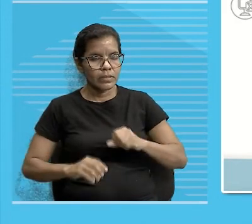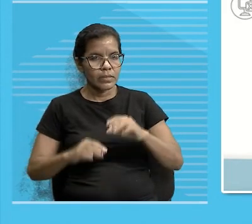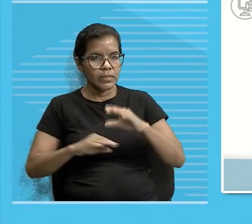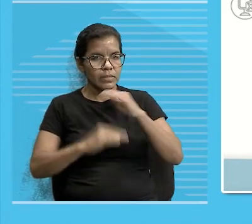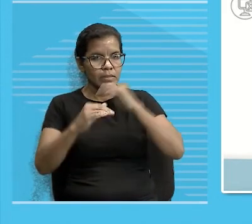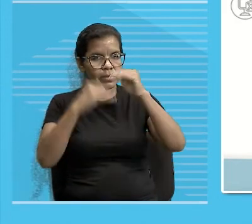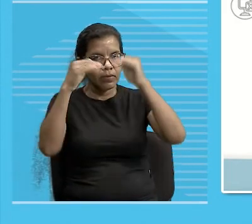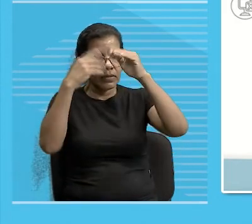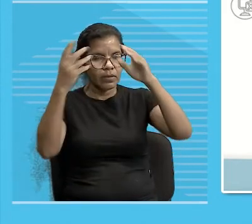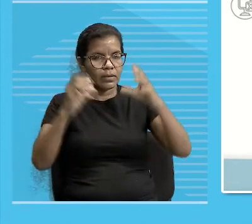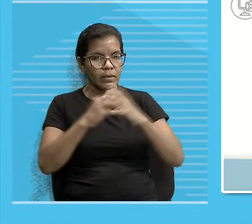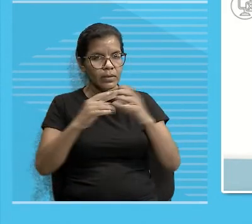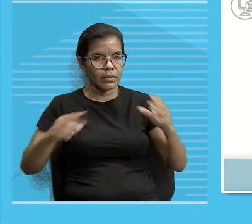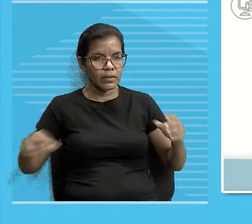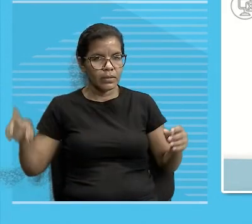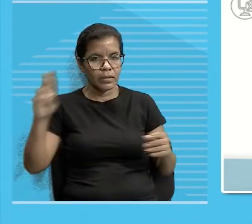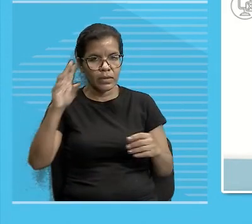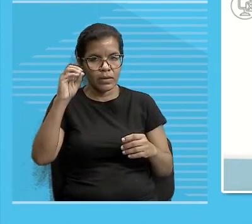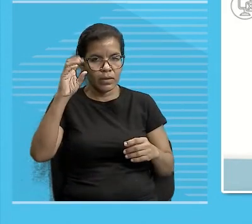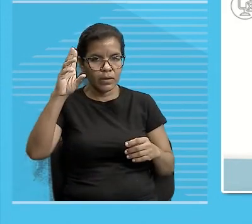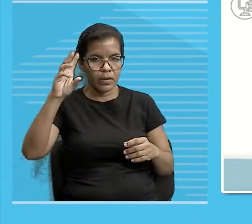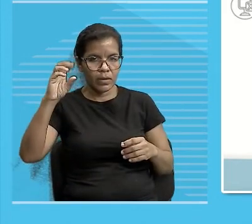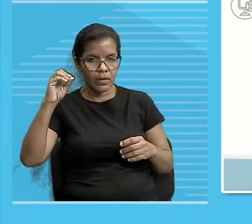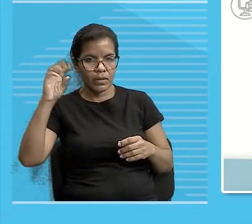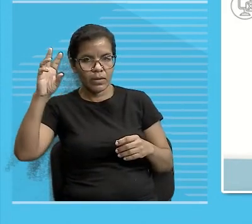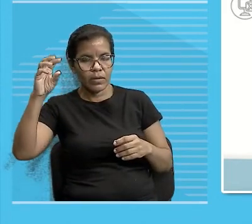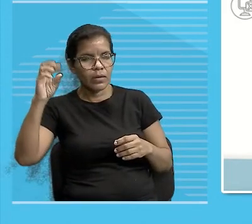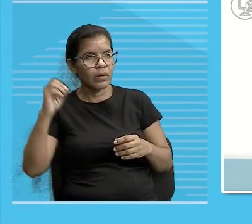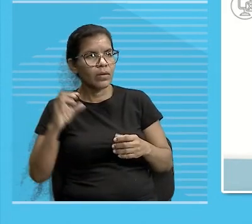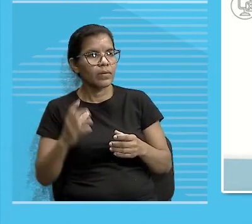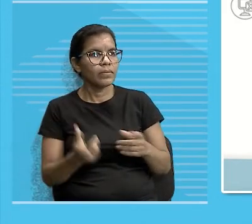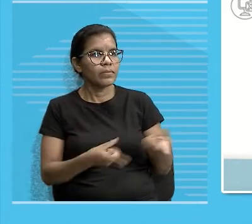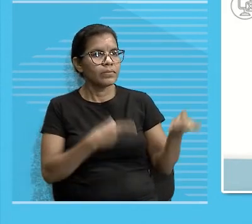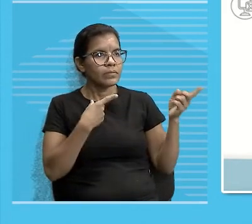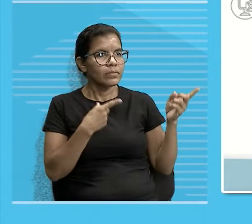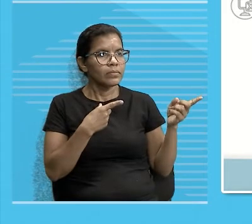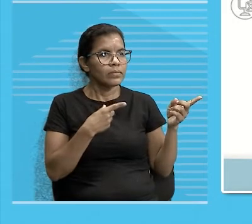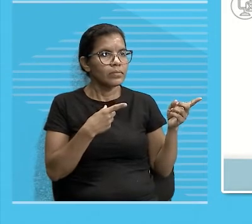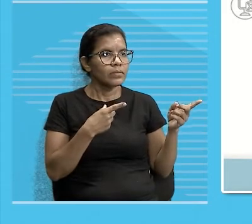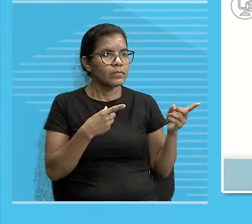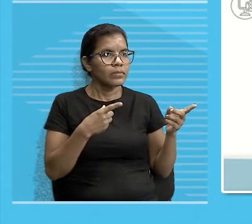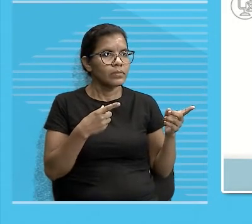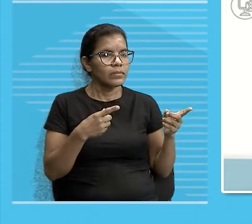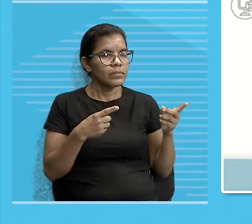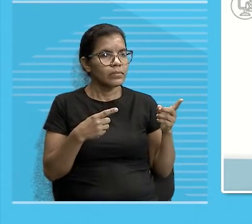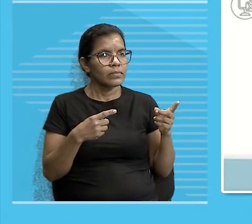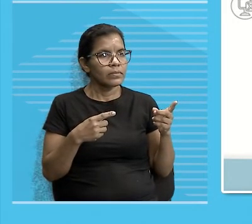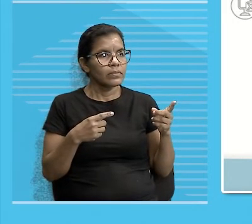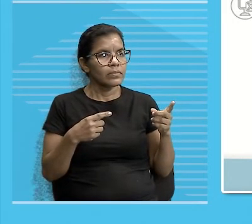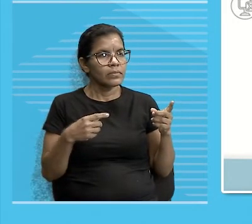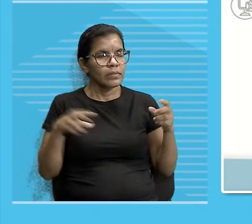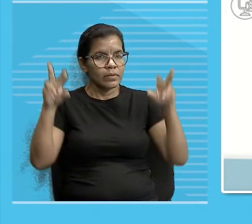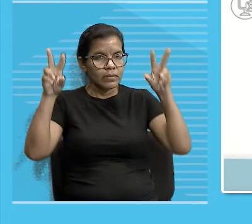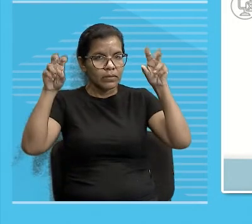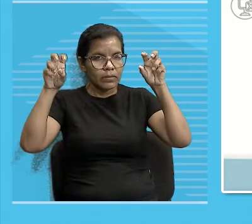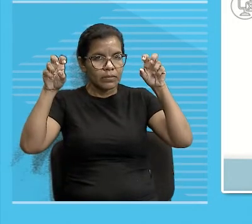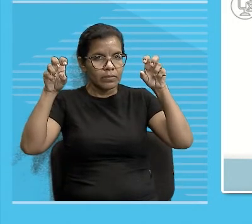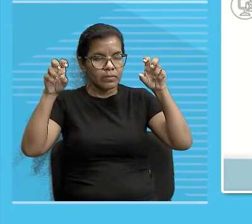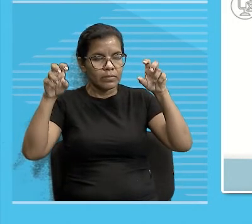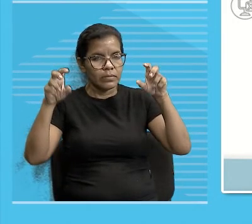esse rococó, tio? O que é que é isso? Eu não entendi mais, não. Rococó... Galera, o rococó, ele é um estilo